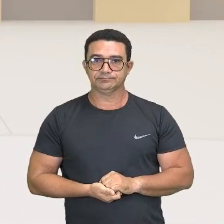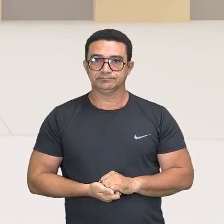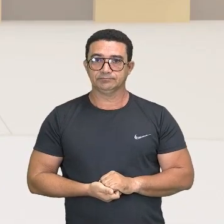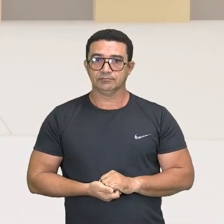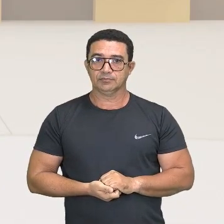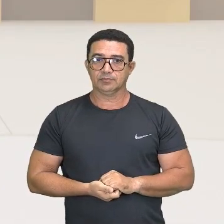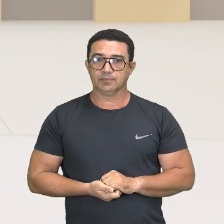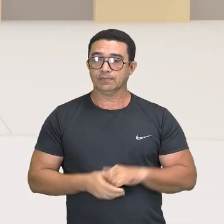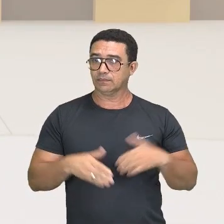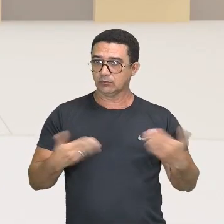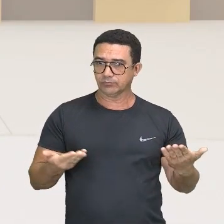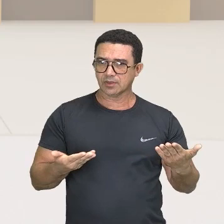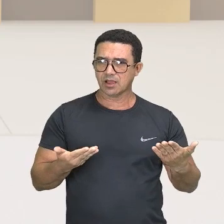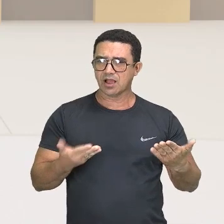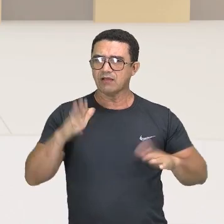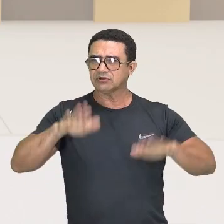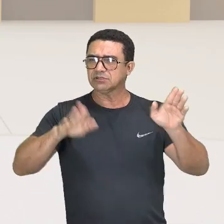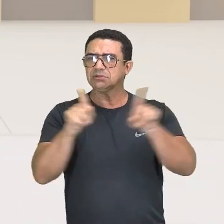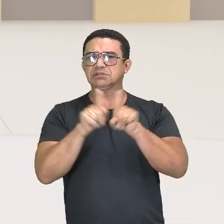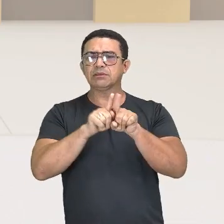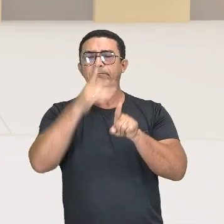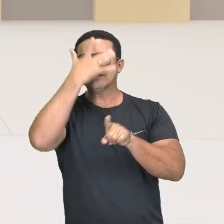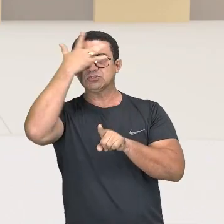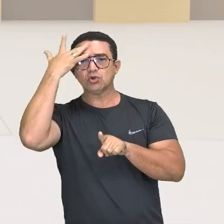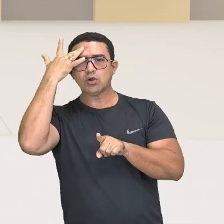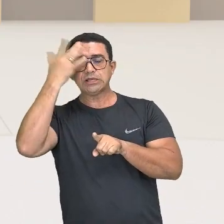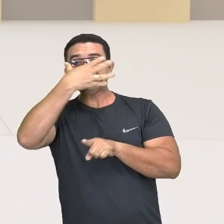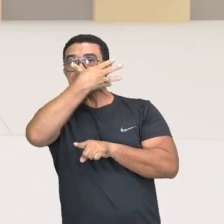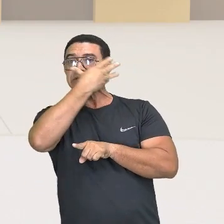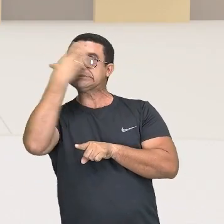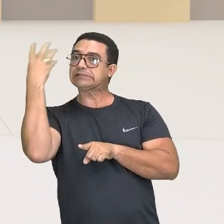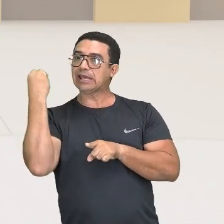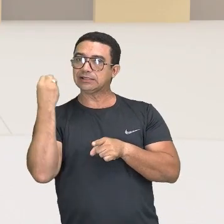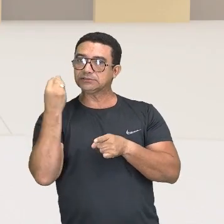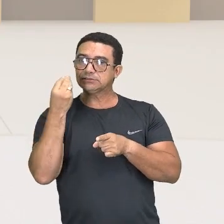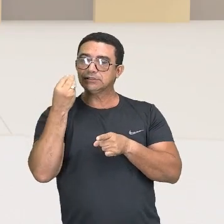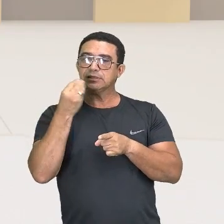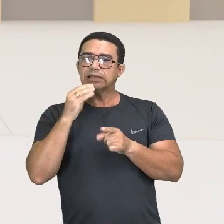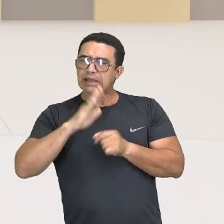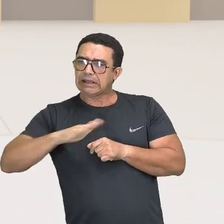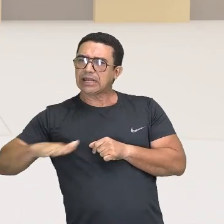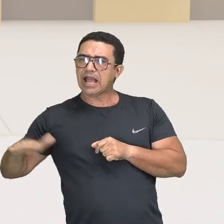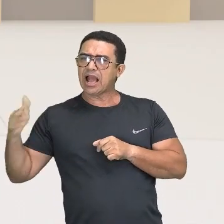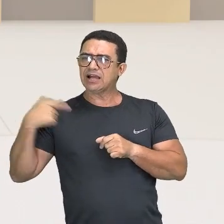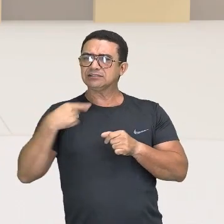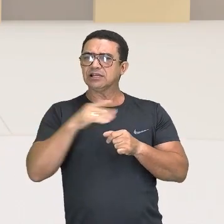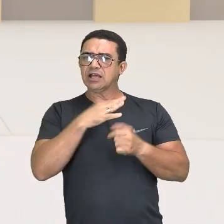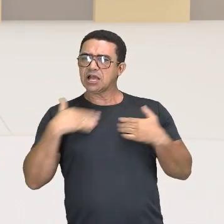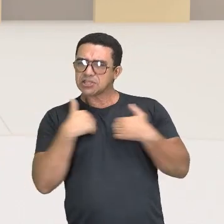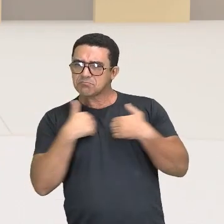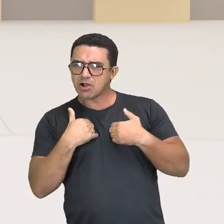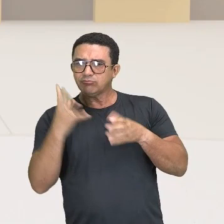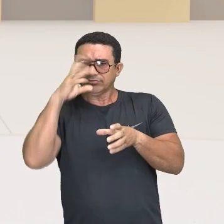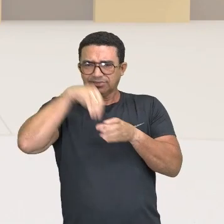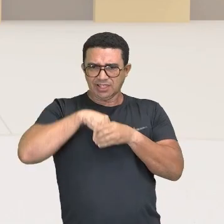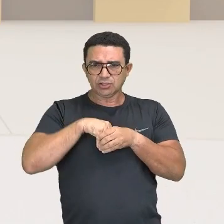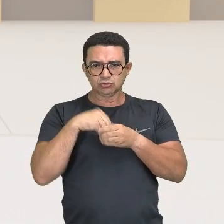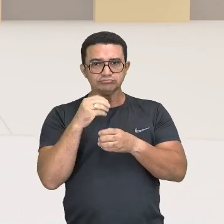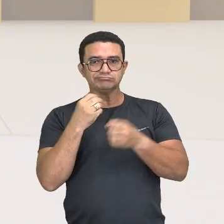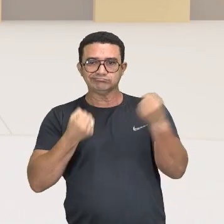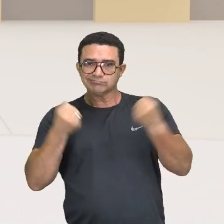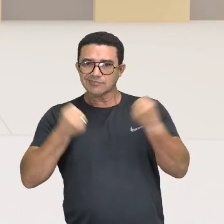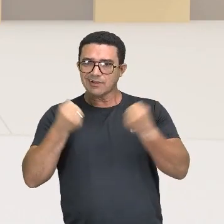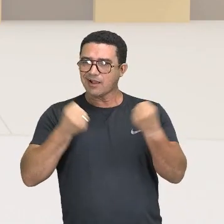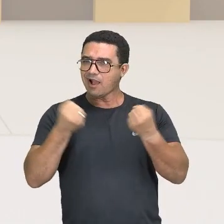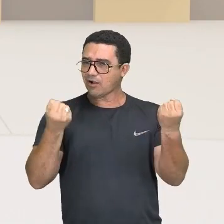né, que deixam, às vezes, crianças dentro do carro, até mesmo animaizinhos de estimação, né? Às vezes as pessoas vão, eu vou aqui no banco rapidinho, deixa a criança dentro do